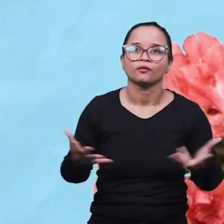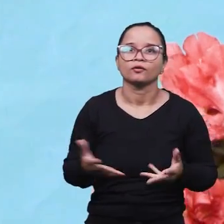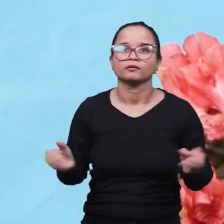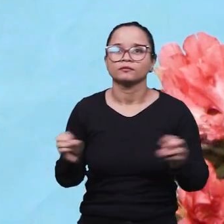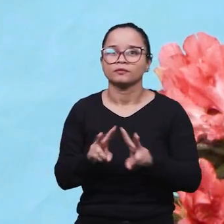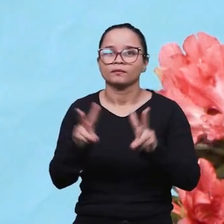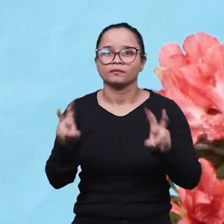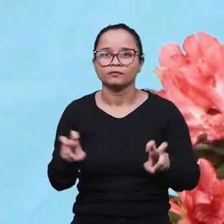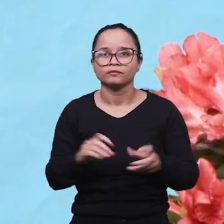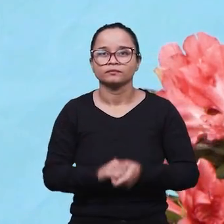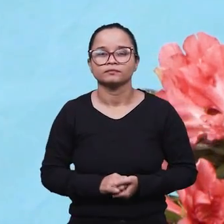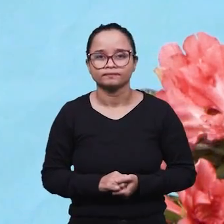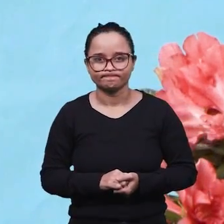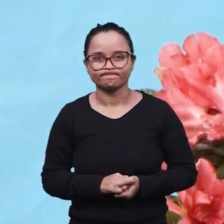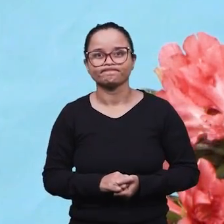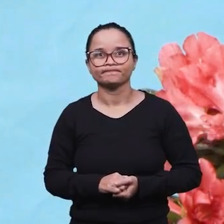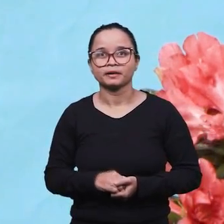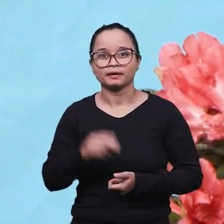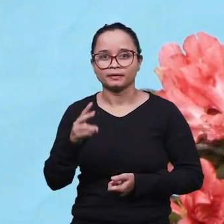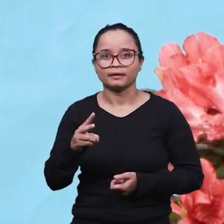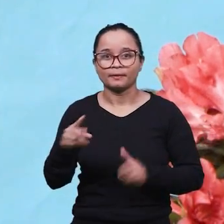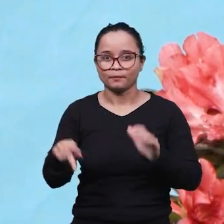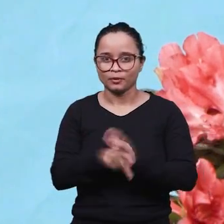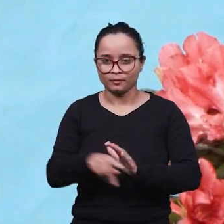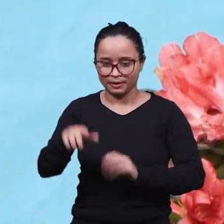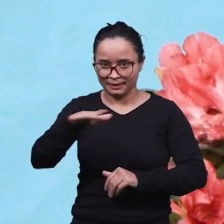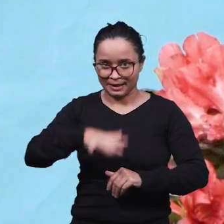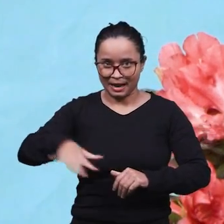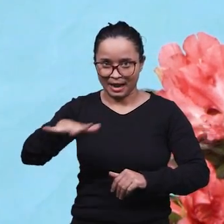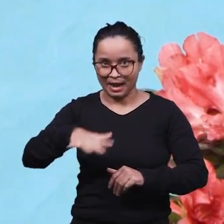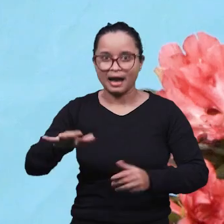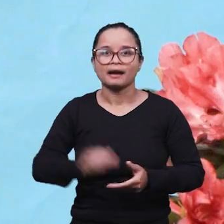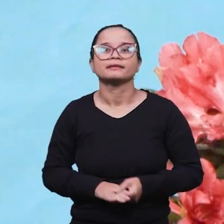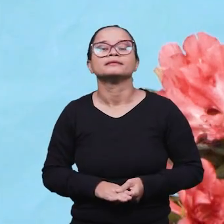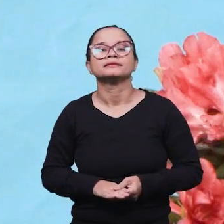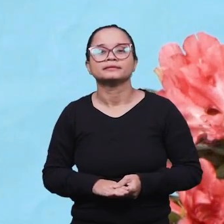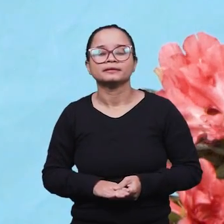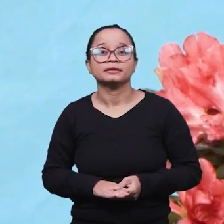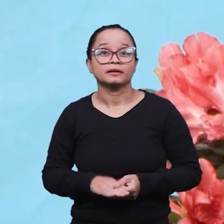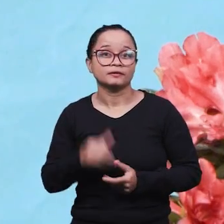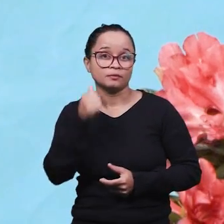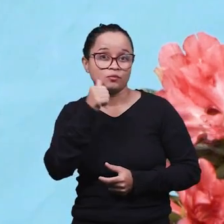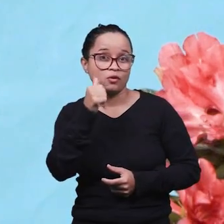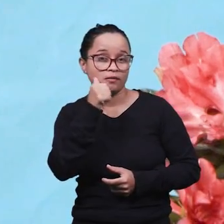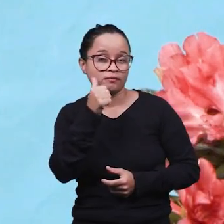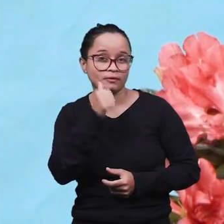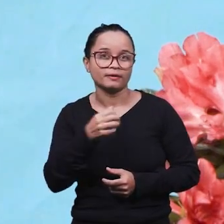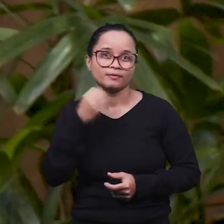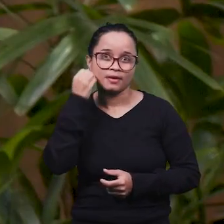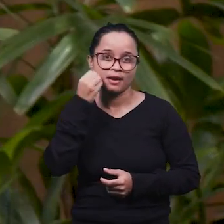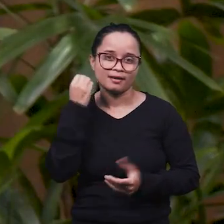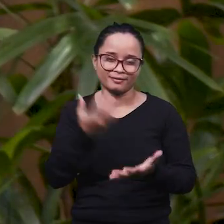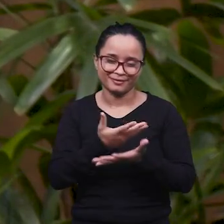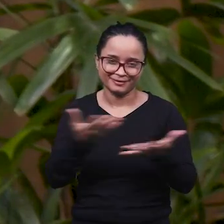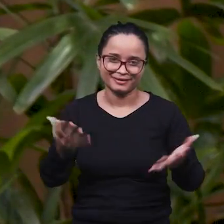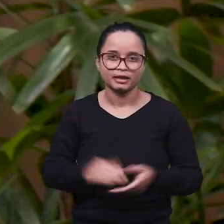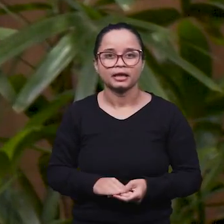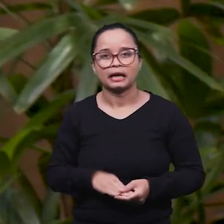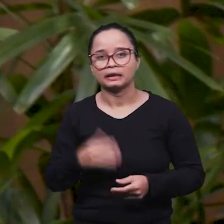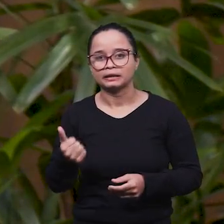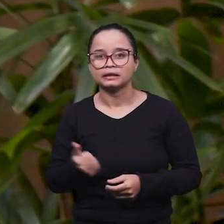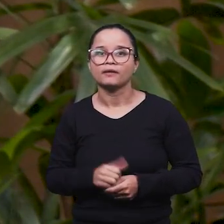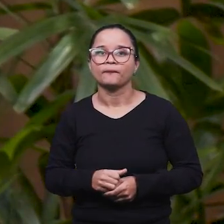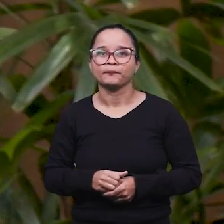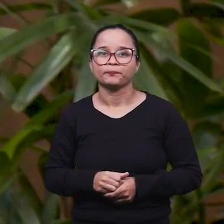esse tema que é predominantemente do universo feminino, né? Vai ser muito bom poder compartilhar um pouquinho da experiência com vocês. Doutora,